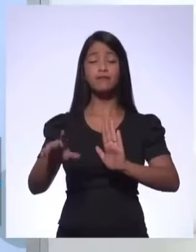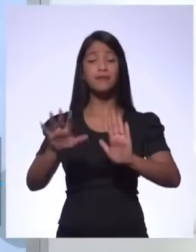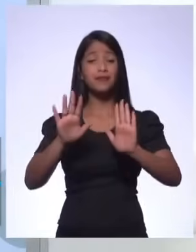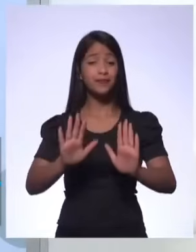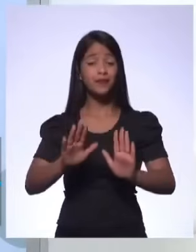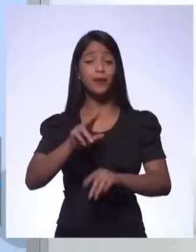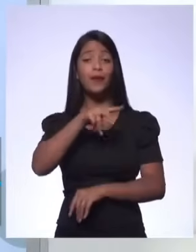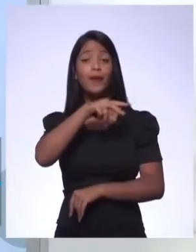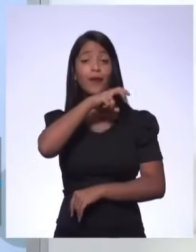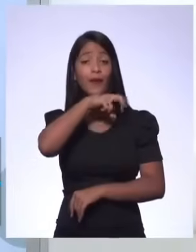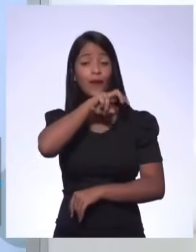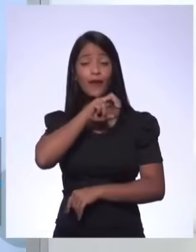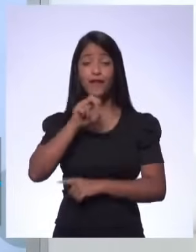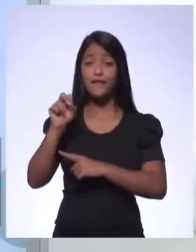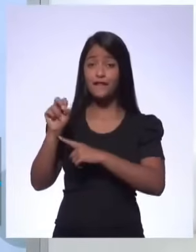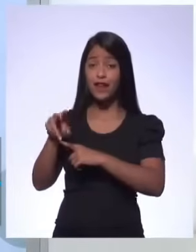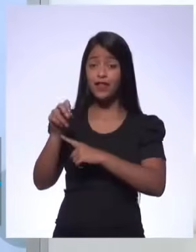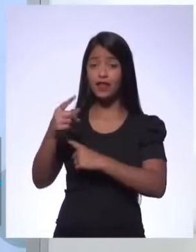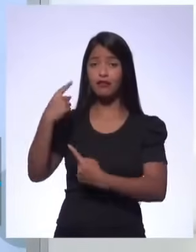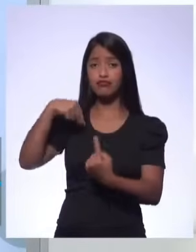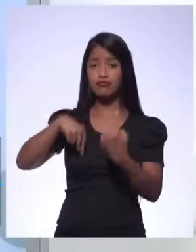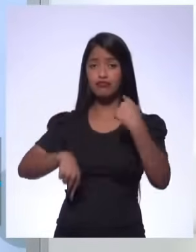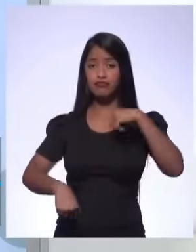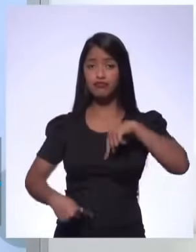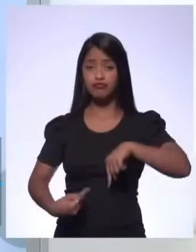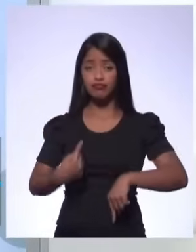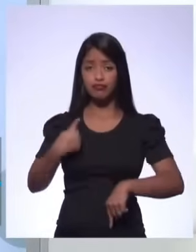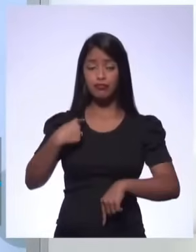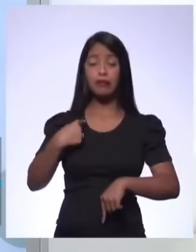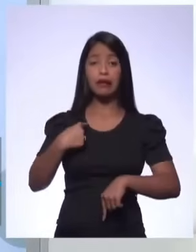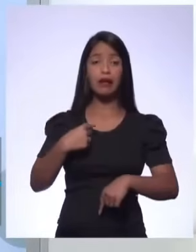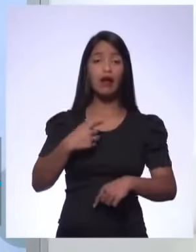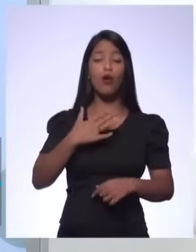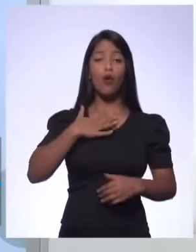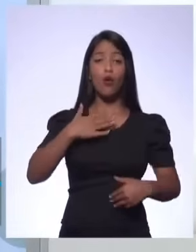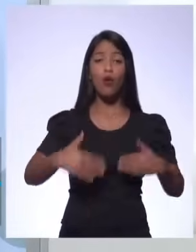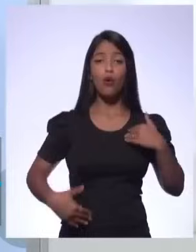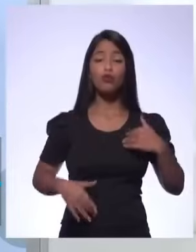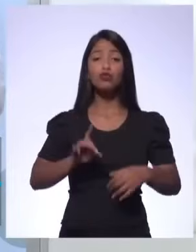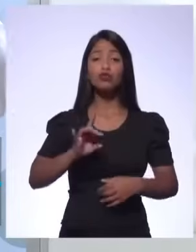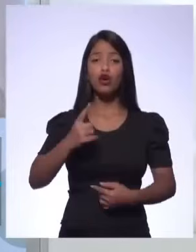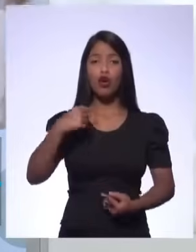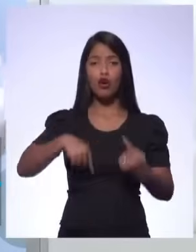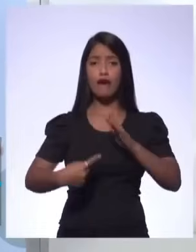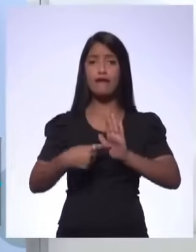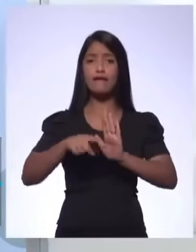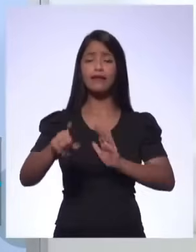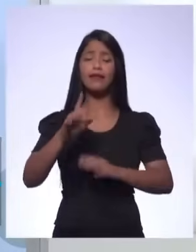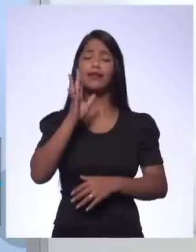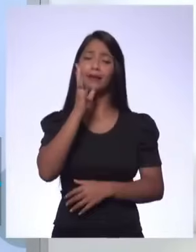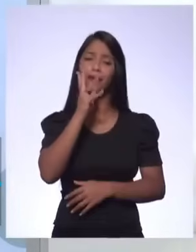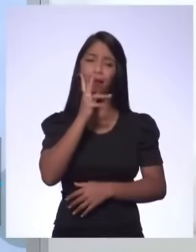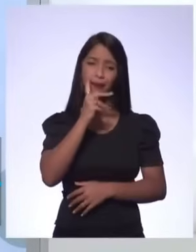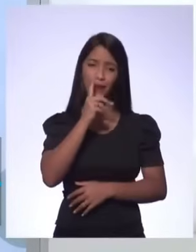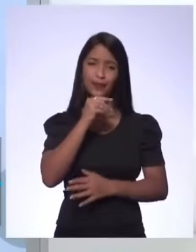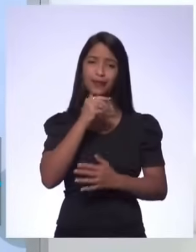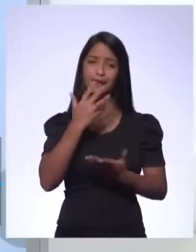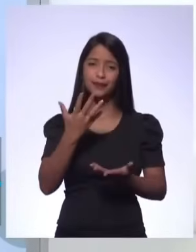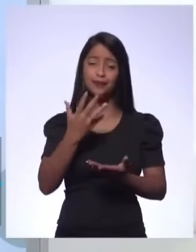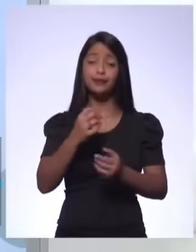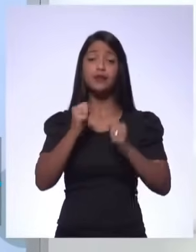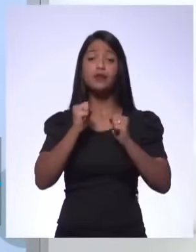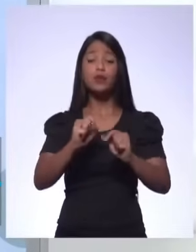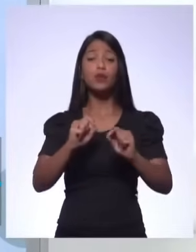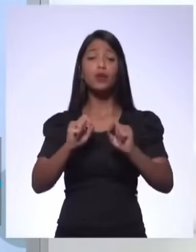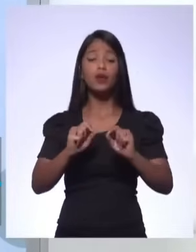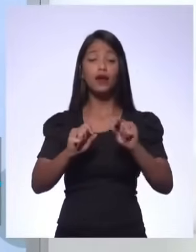da jararaca, que vai acabar, pode até nos matar. Então, a gente usa um animal maior que a gente, tá? O cavalo. Você